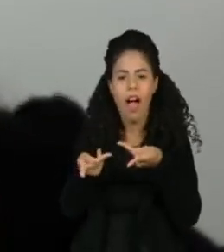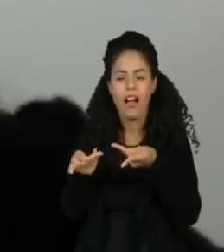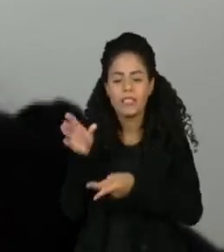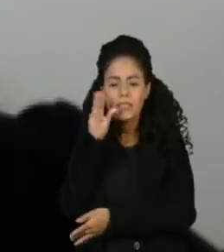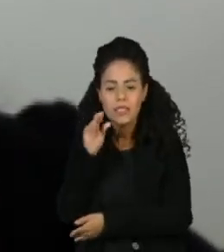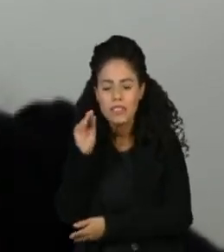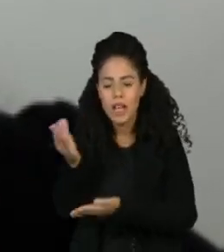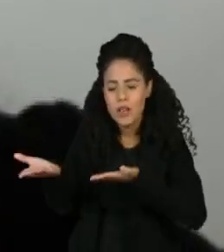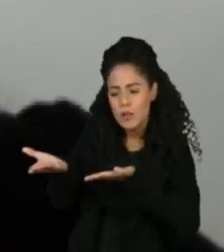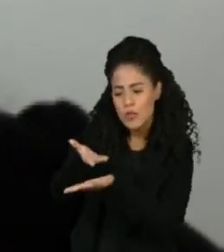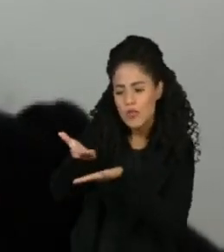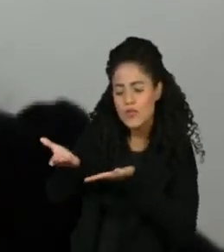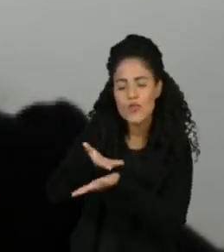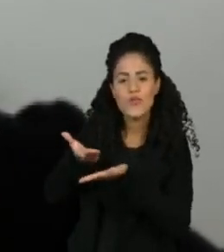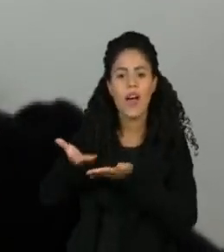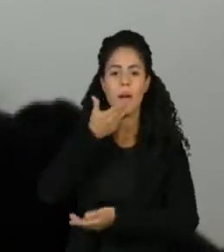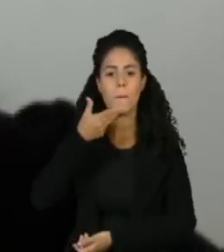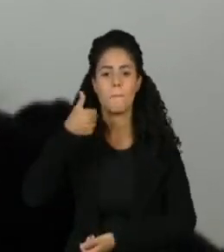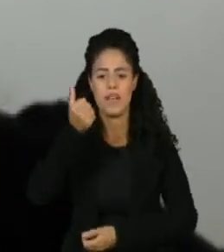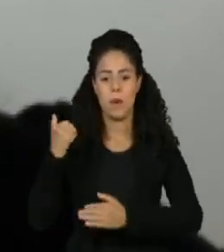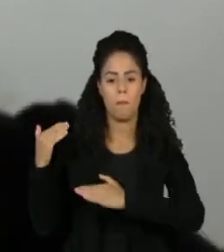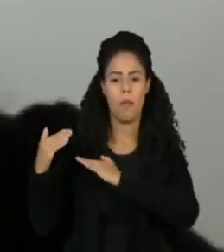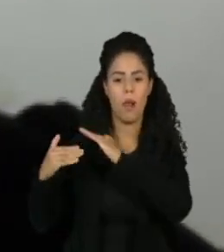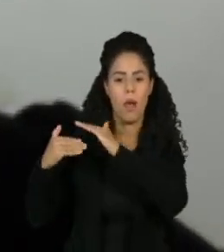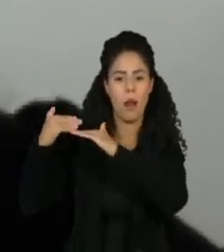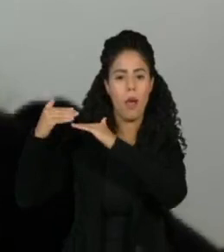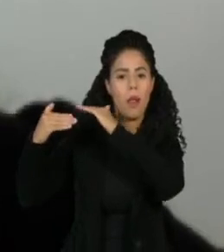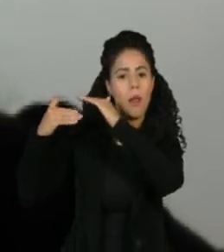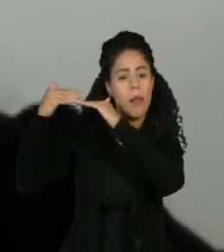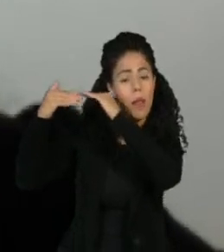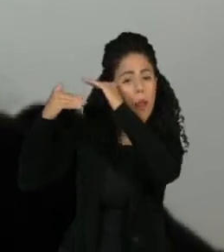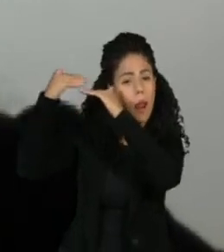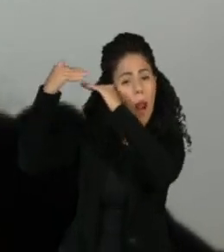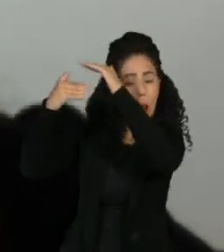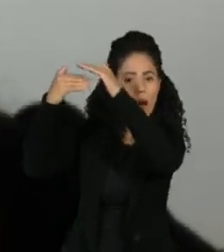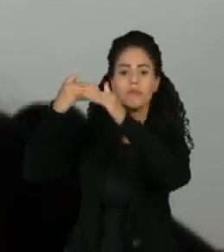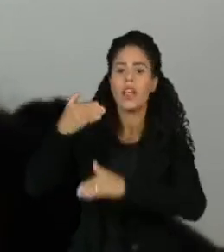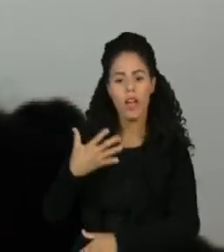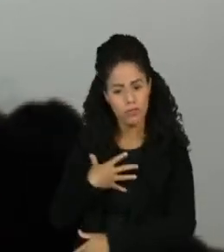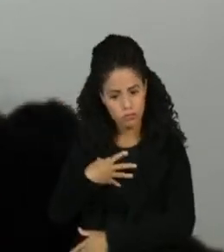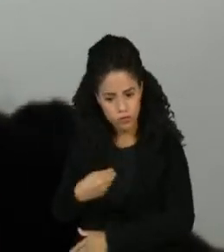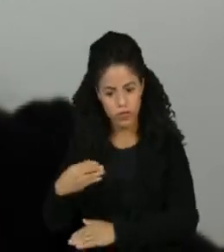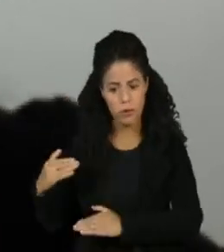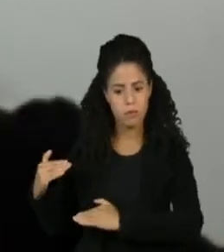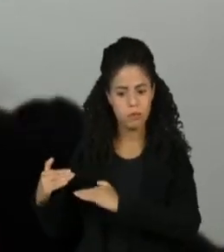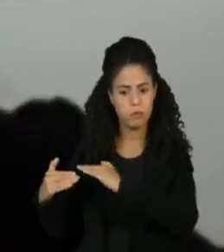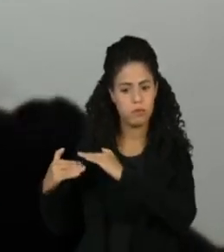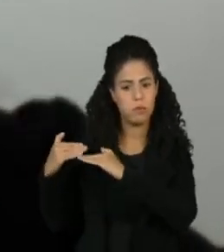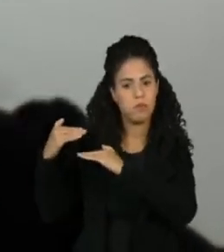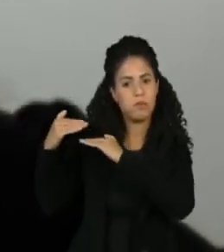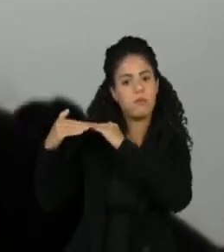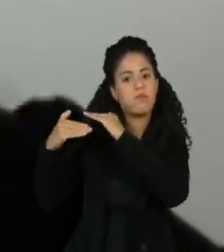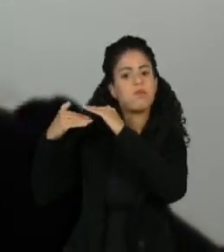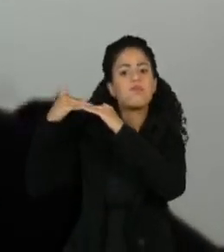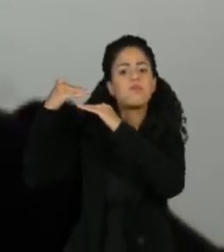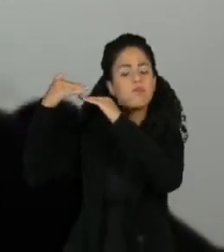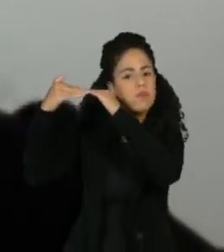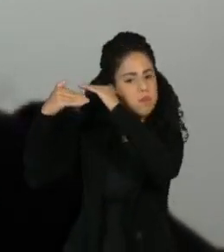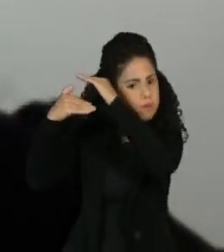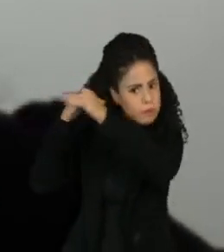possível favorece o desenvolvimento a ponto de que a criança vai atingir os marcos do